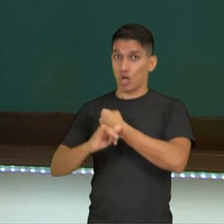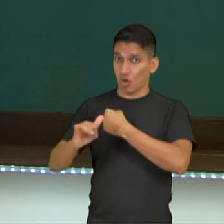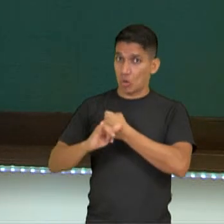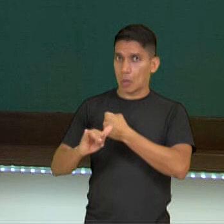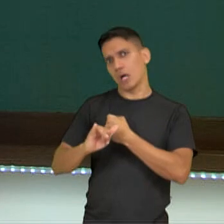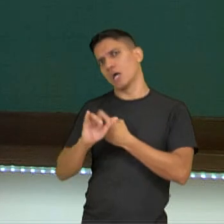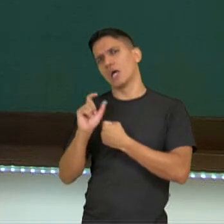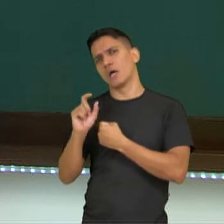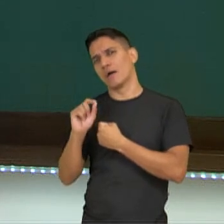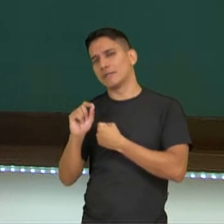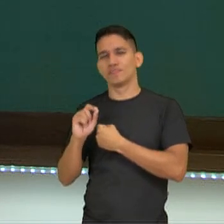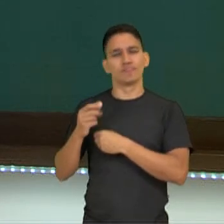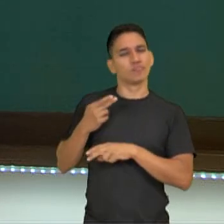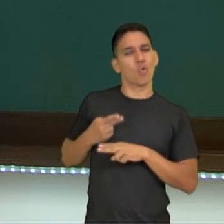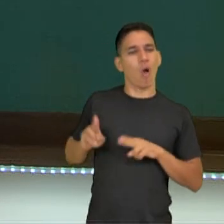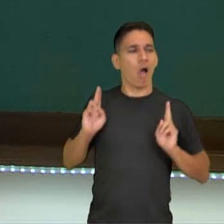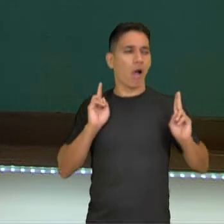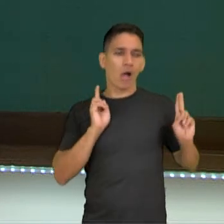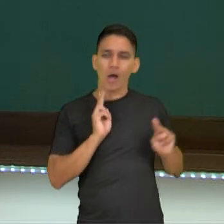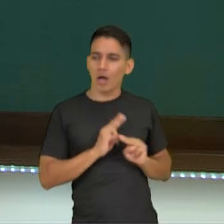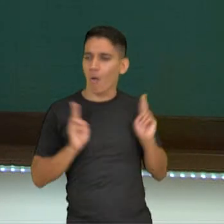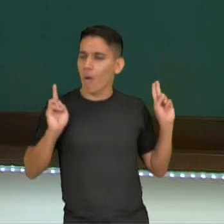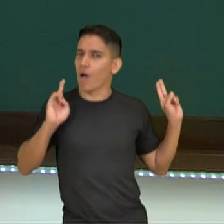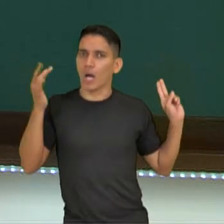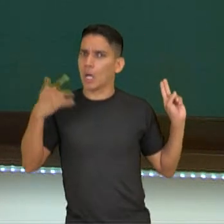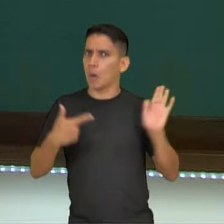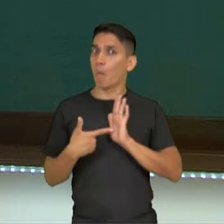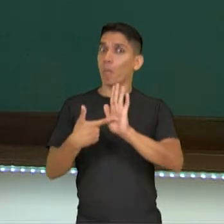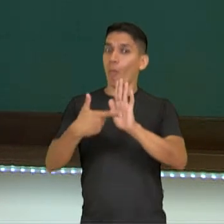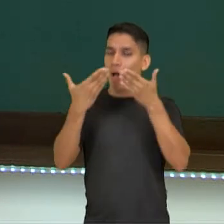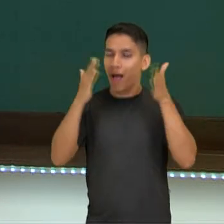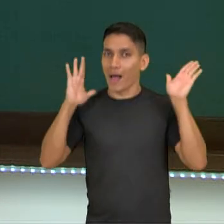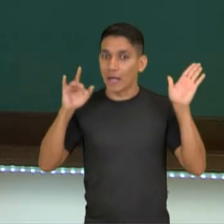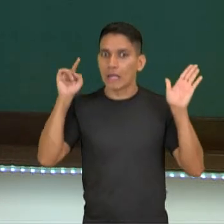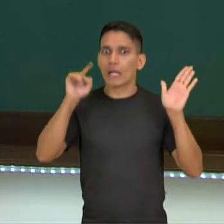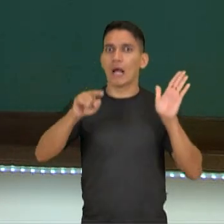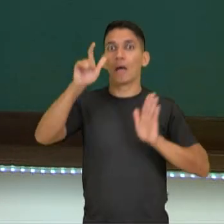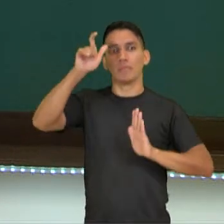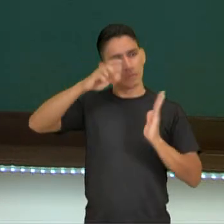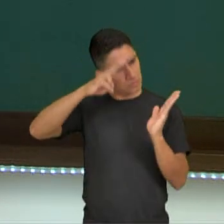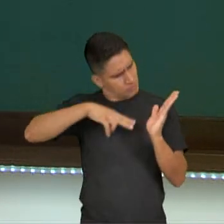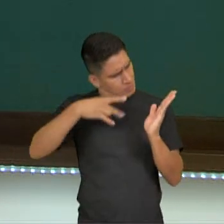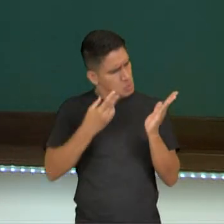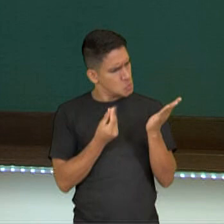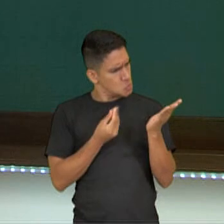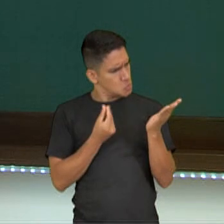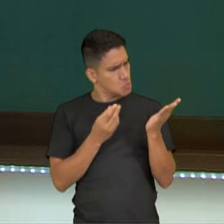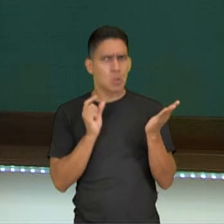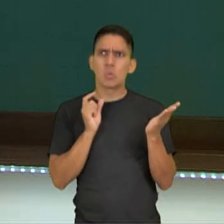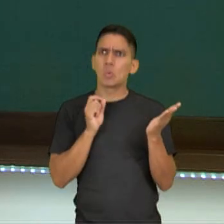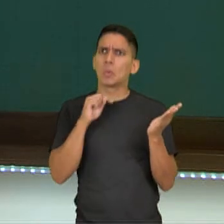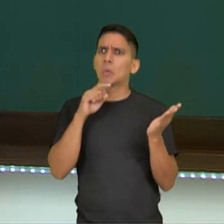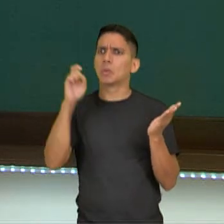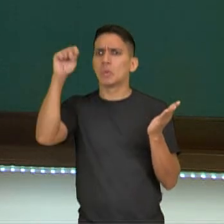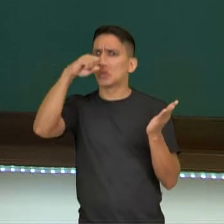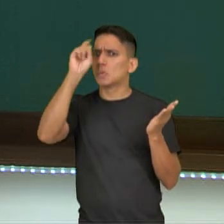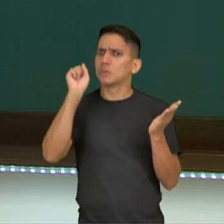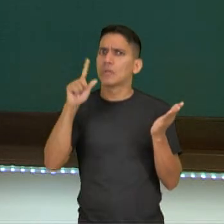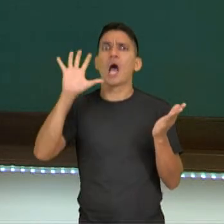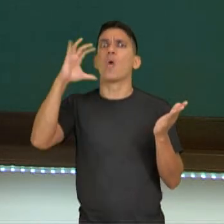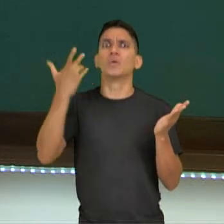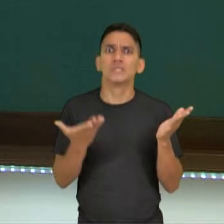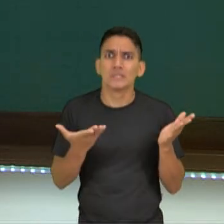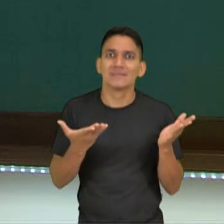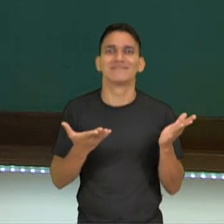da literatura, deixa algumas lacunas para o leitor preencher. Aí ele tem que tentar adivinhar o que foi que aconteceu no final da